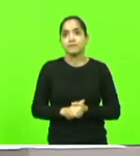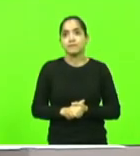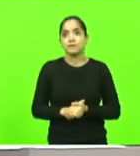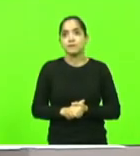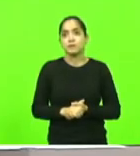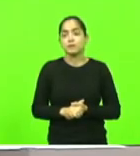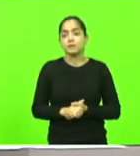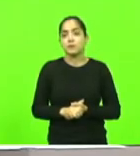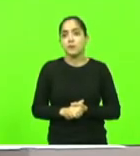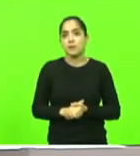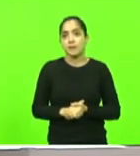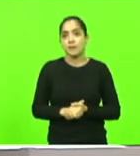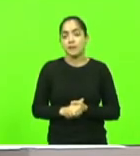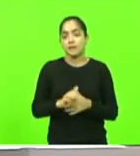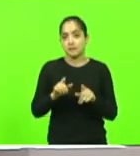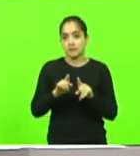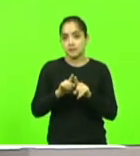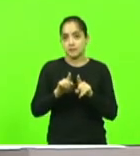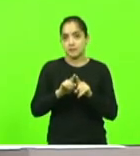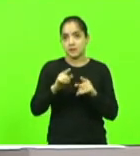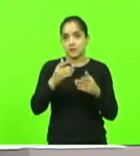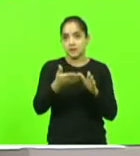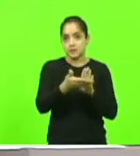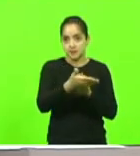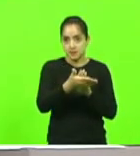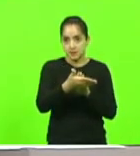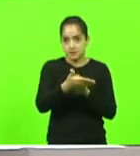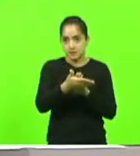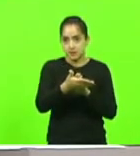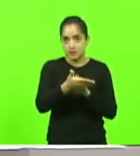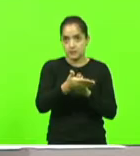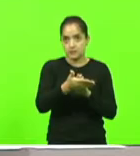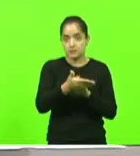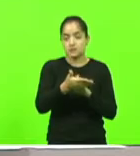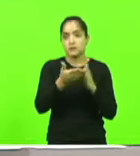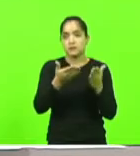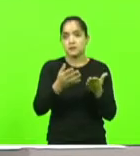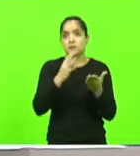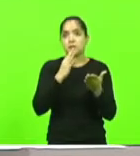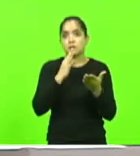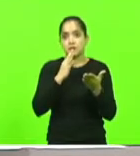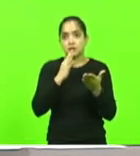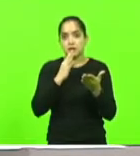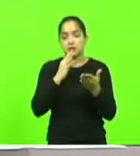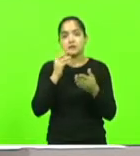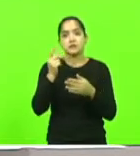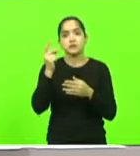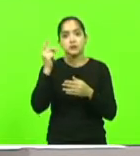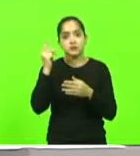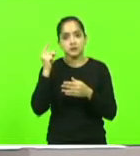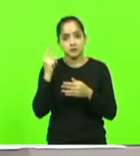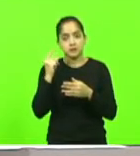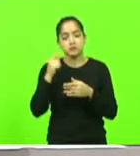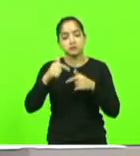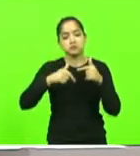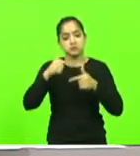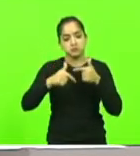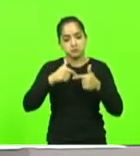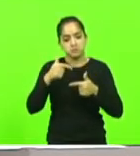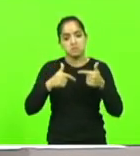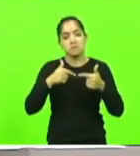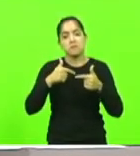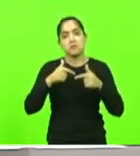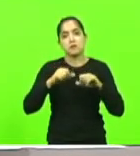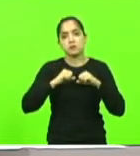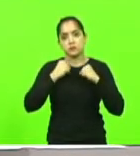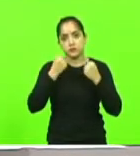Da mesma forma, quero parabenizar o deputado Frigo, conheço ele há algum tempo, já sei do seu trabalho, da sua dedicação,